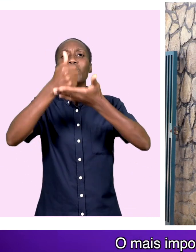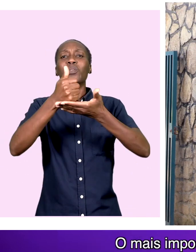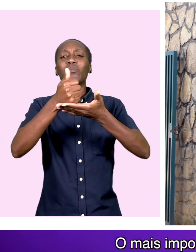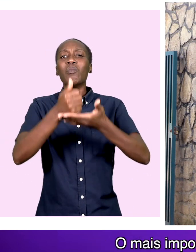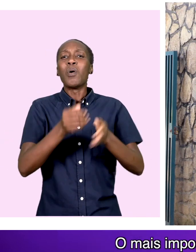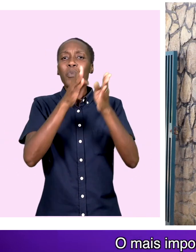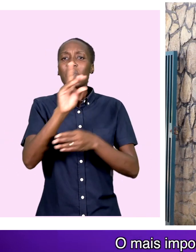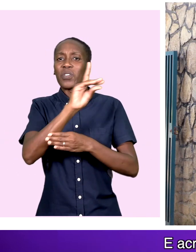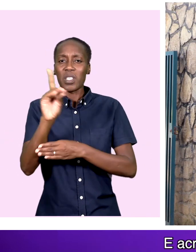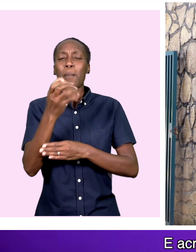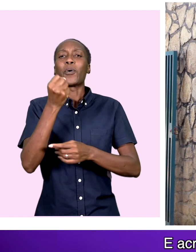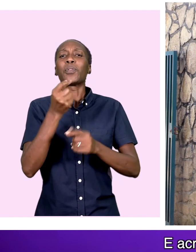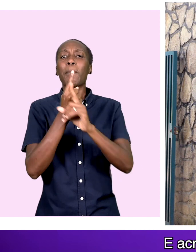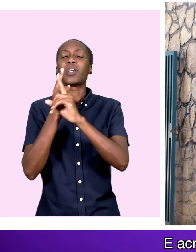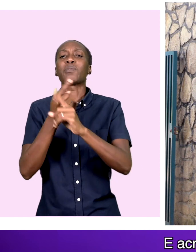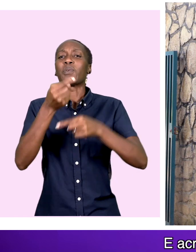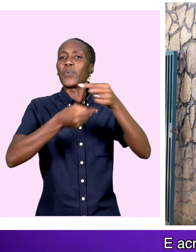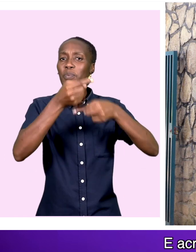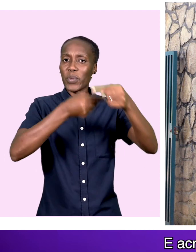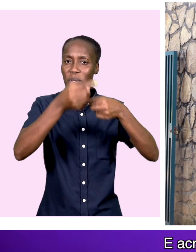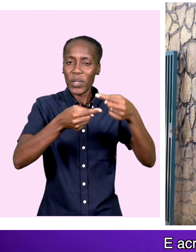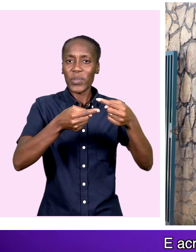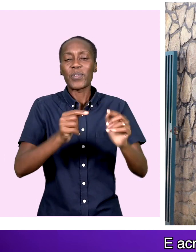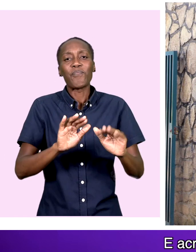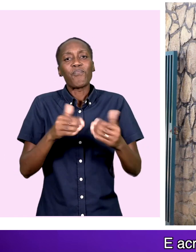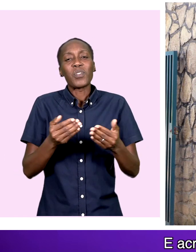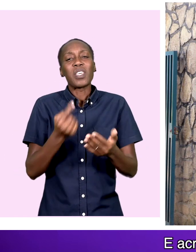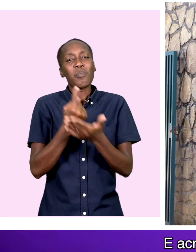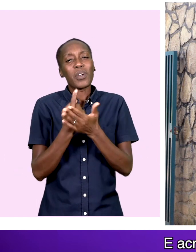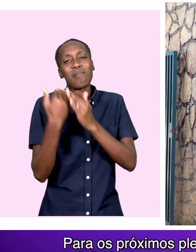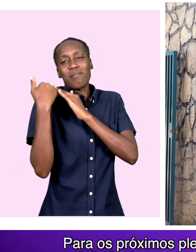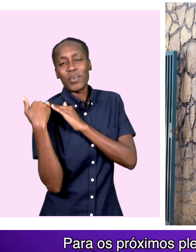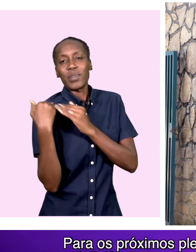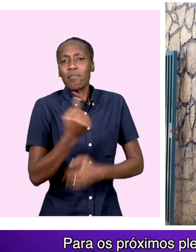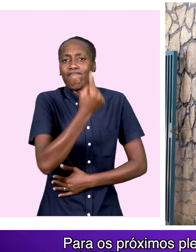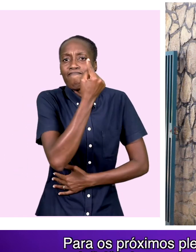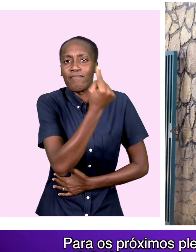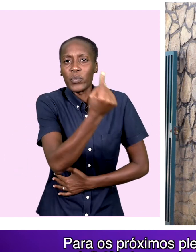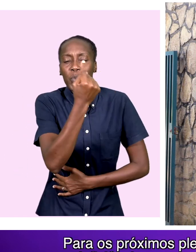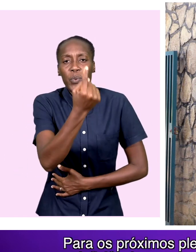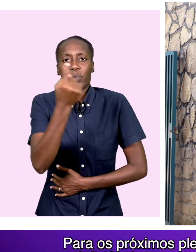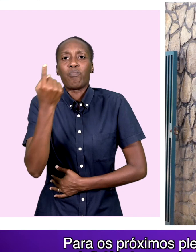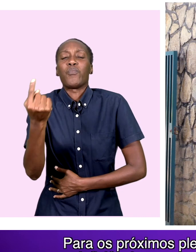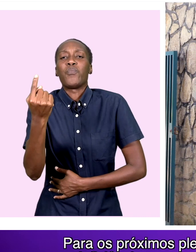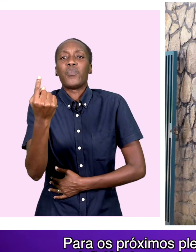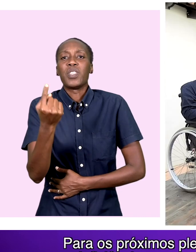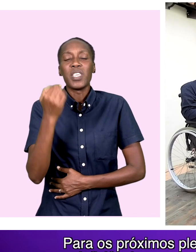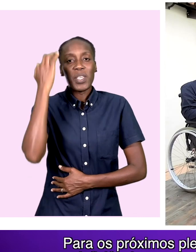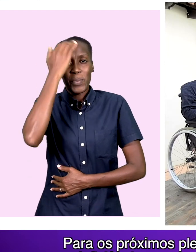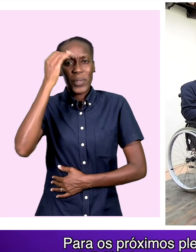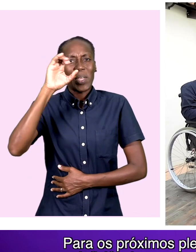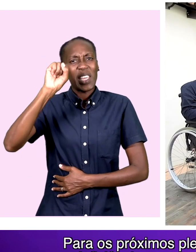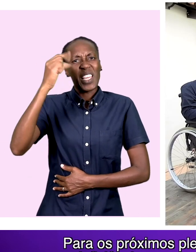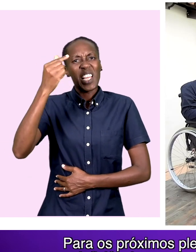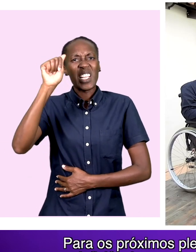cada um faça a sua parte, e acredito que o STAI aos poucos vai se profissionalizando e para os